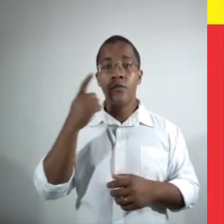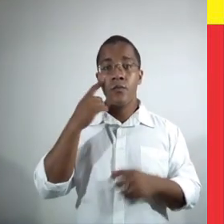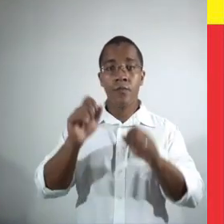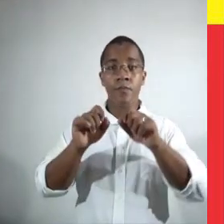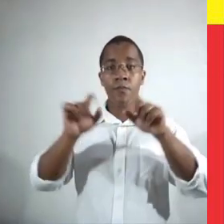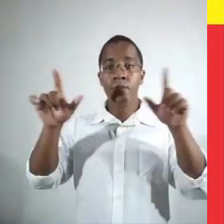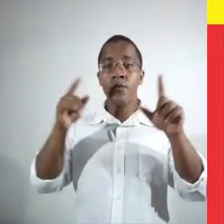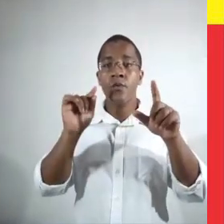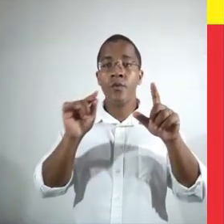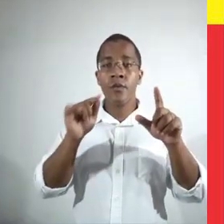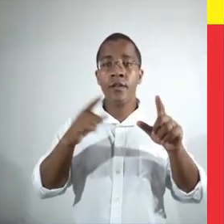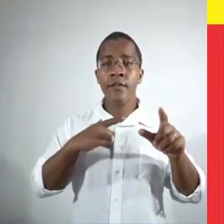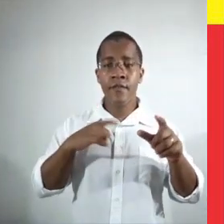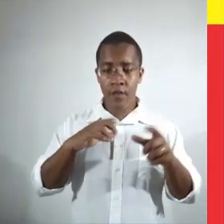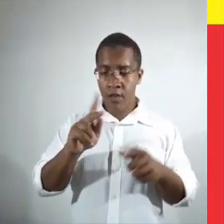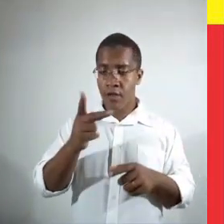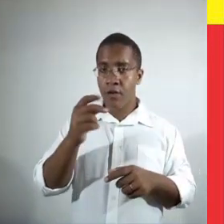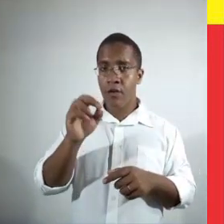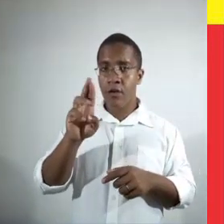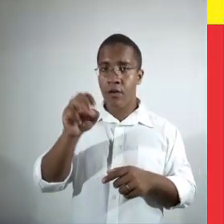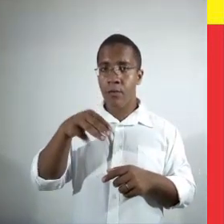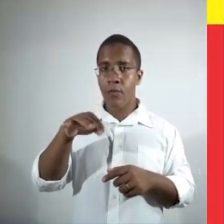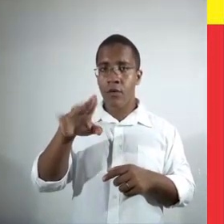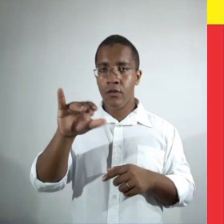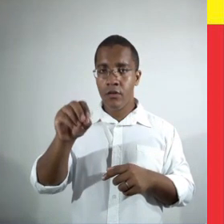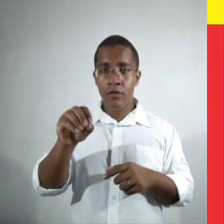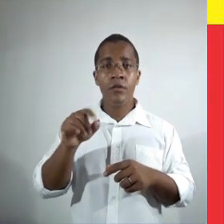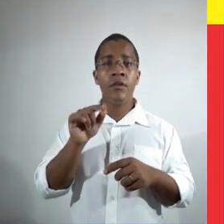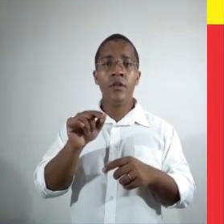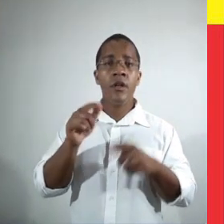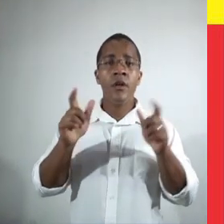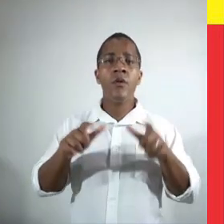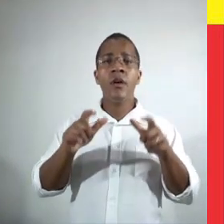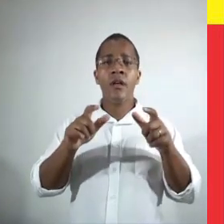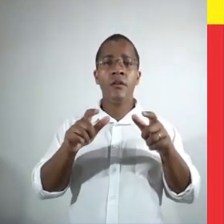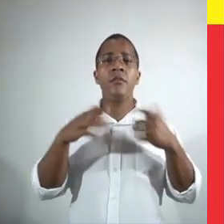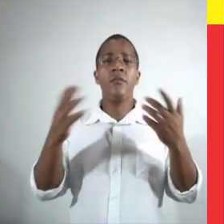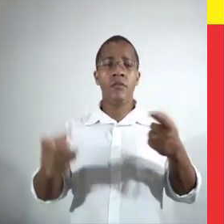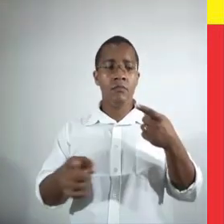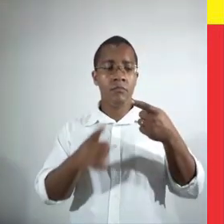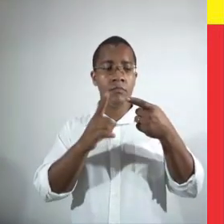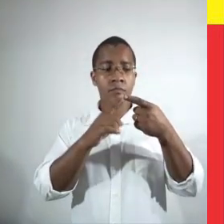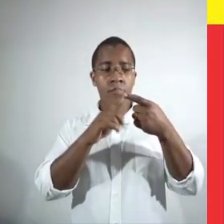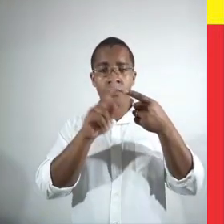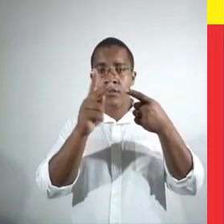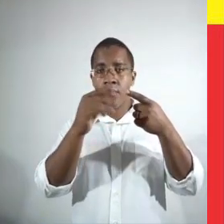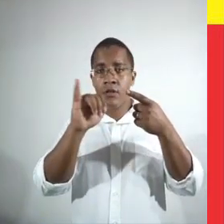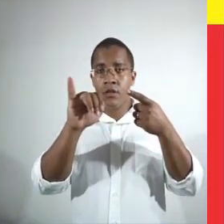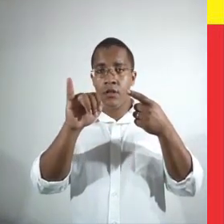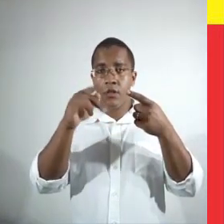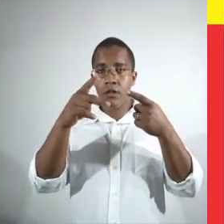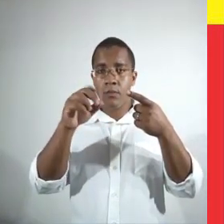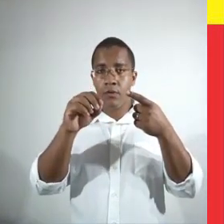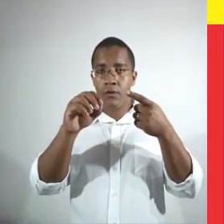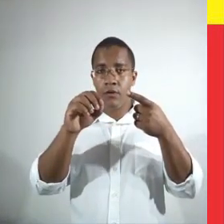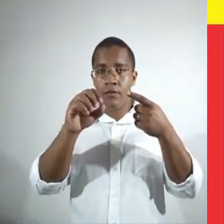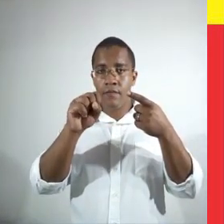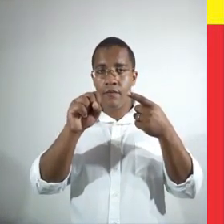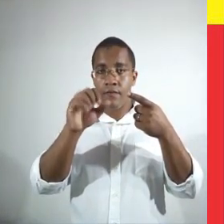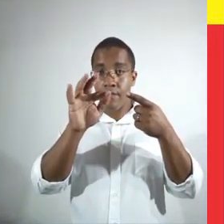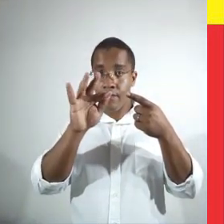verificar? Os locais de atuação dos hormônios. Veja aí, hipófise, o hormônio que é produzido nela